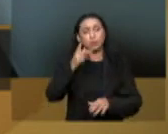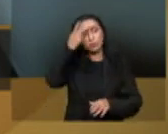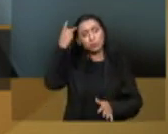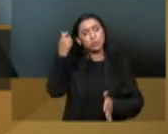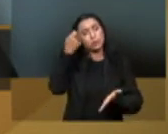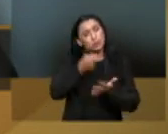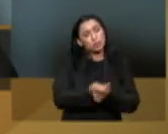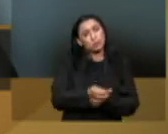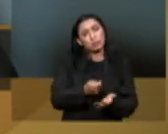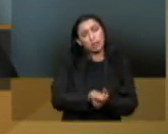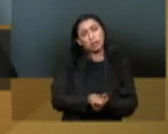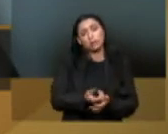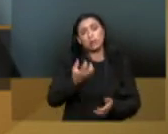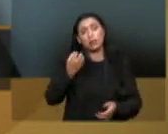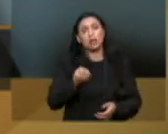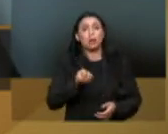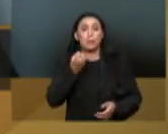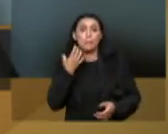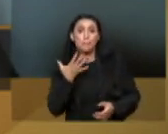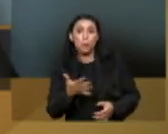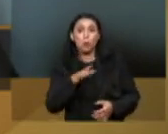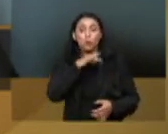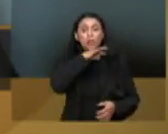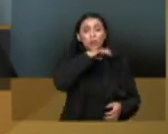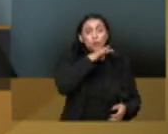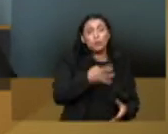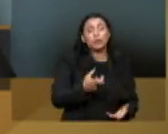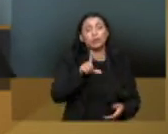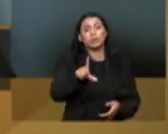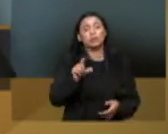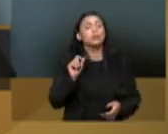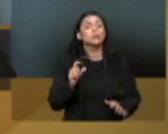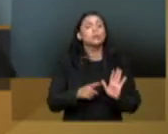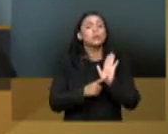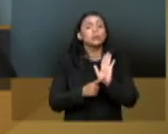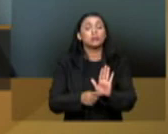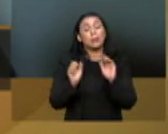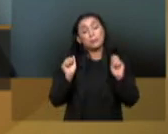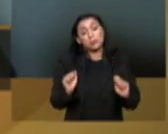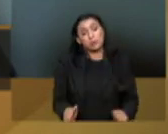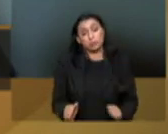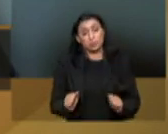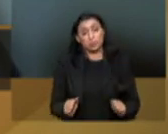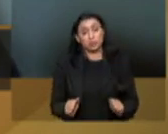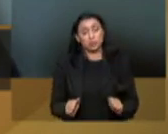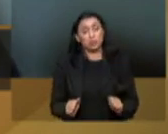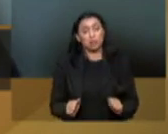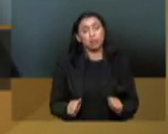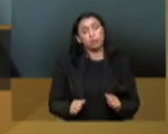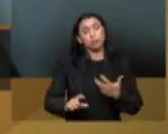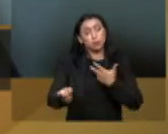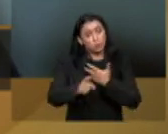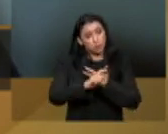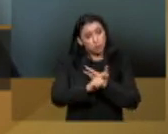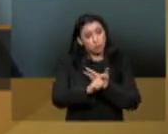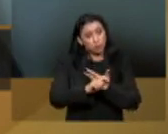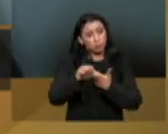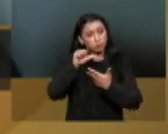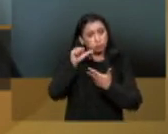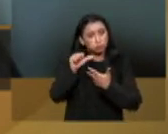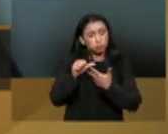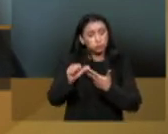os ônus e os bônus desse regime, inclusive no que diz respeito à referida possibilidade de o Poder Executivo